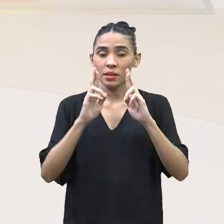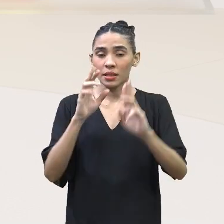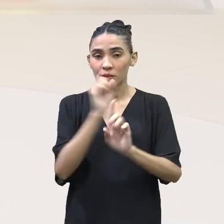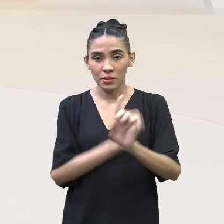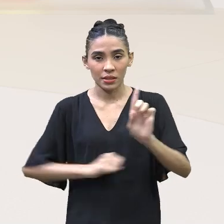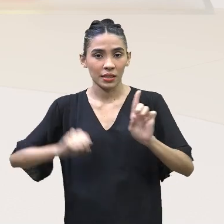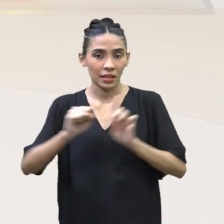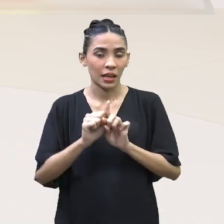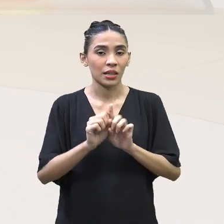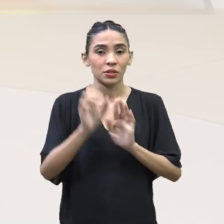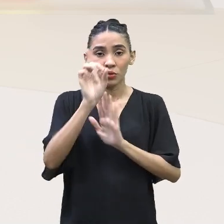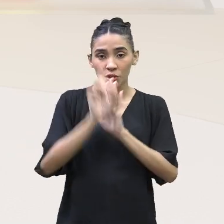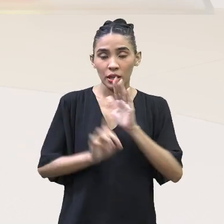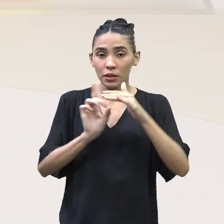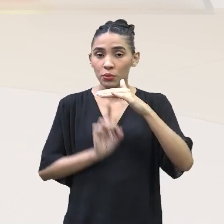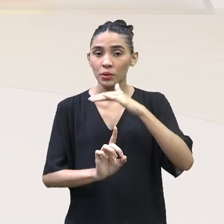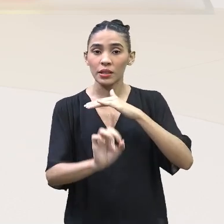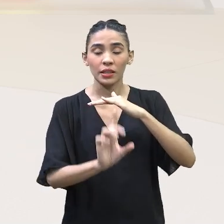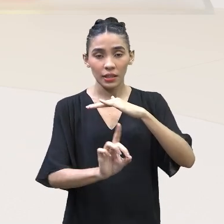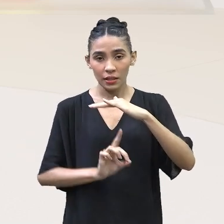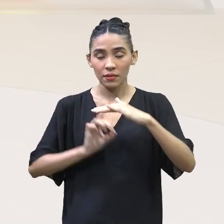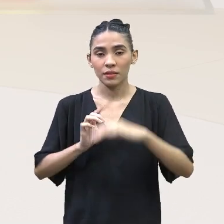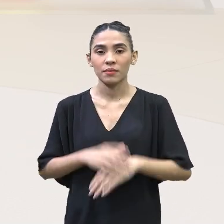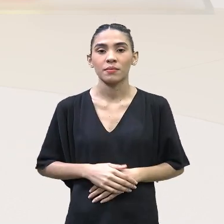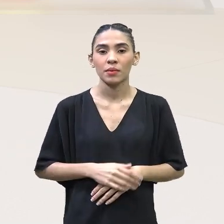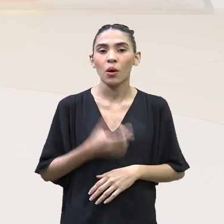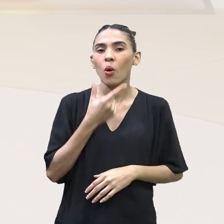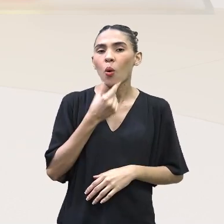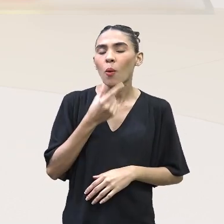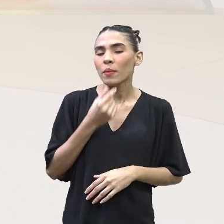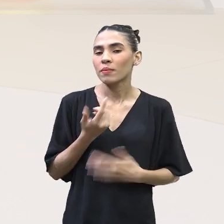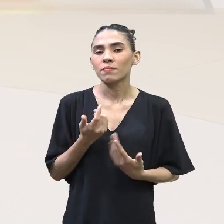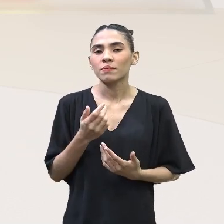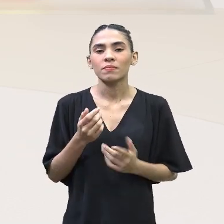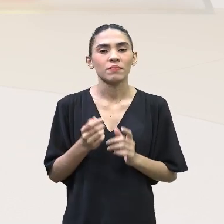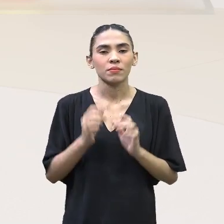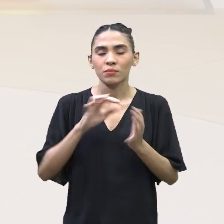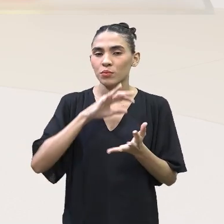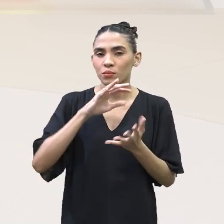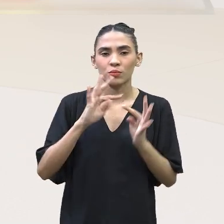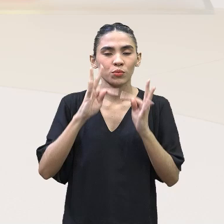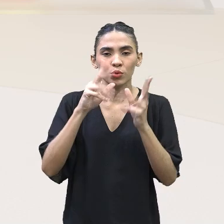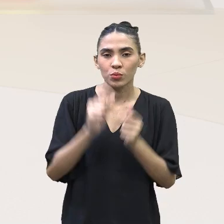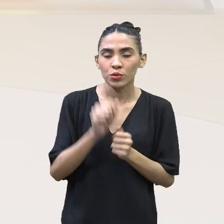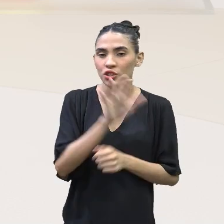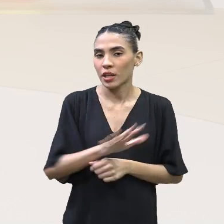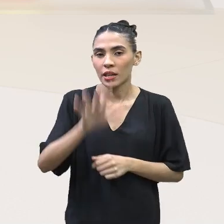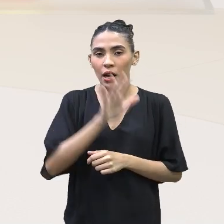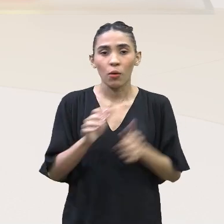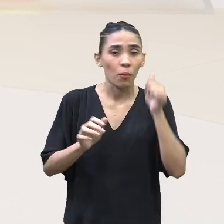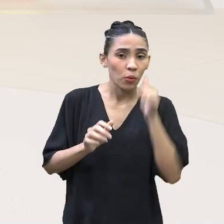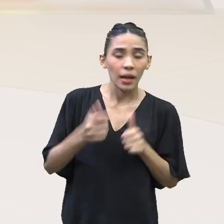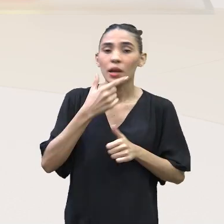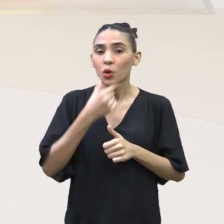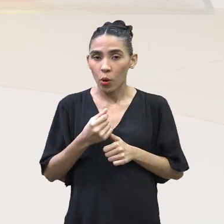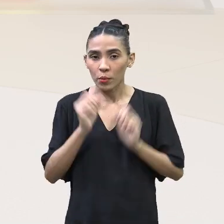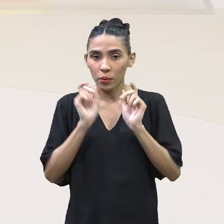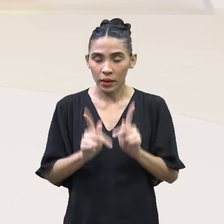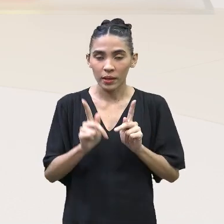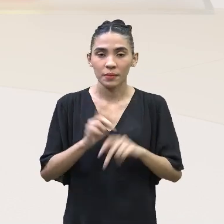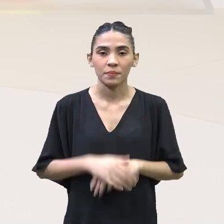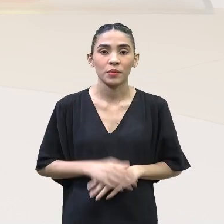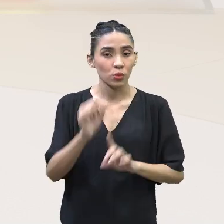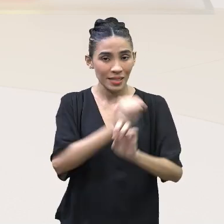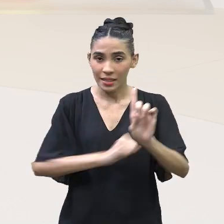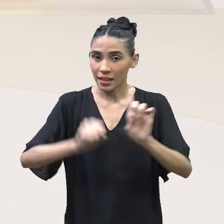de ir e vir. Quando eu falo homem, eu estou utilizando o termo genérico. Homem e mulher, claro. Homem